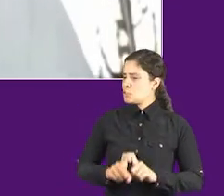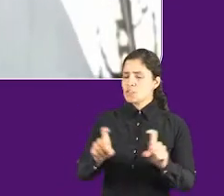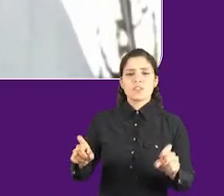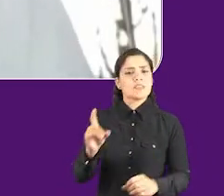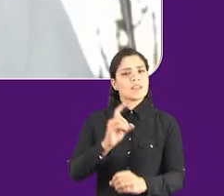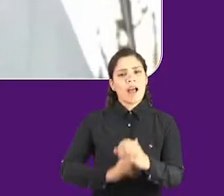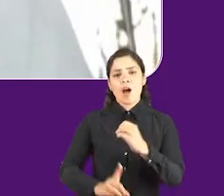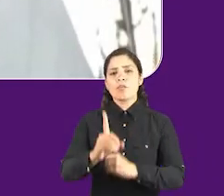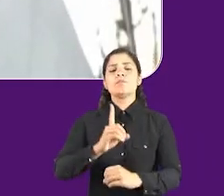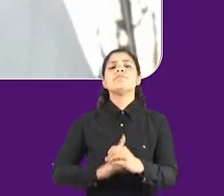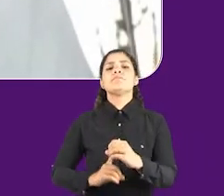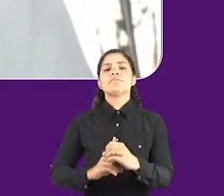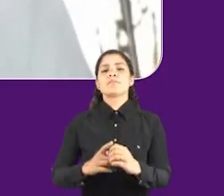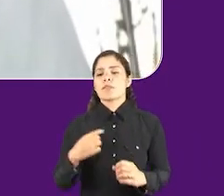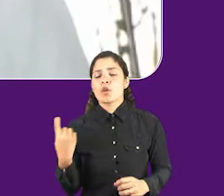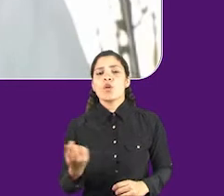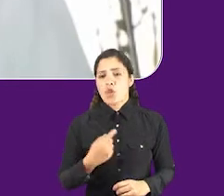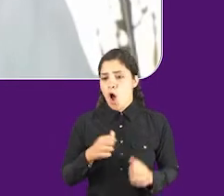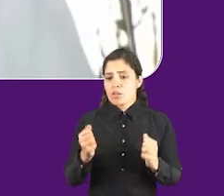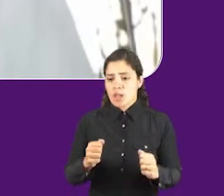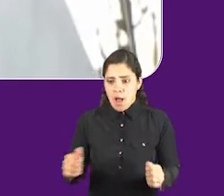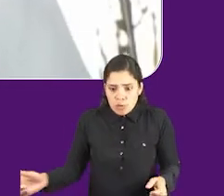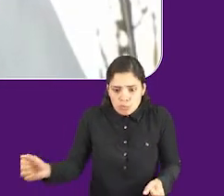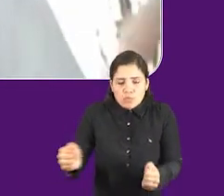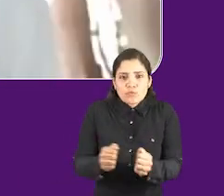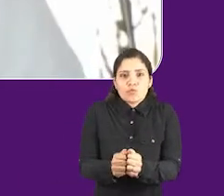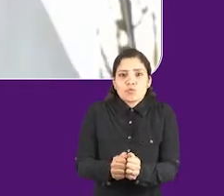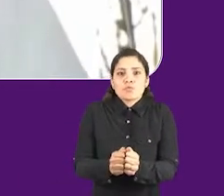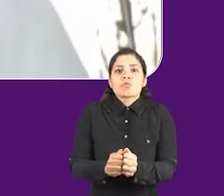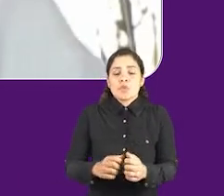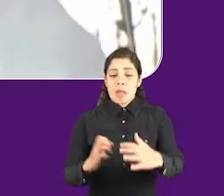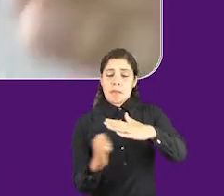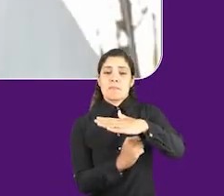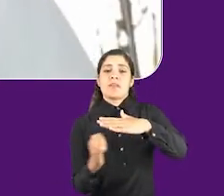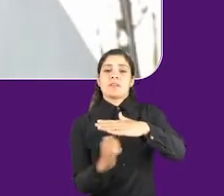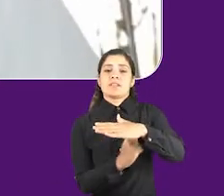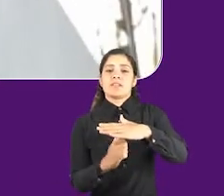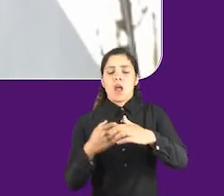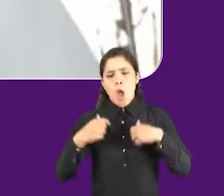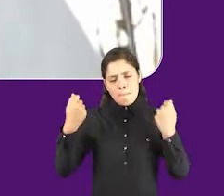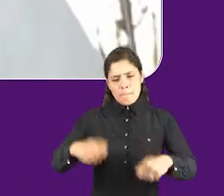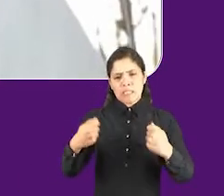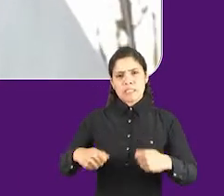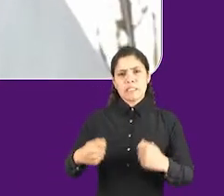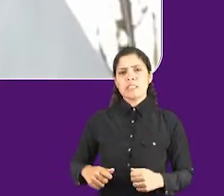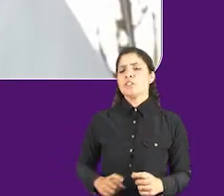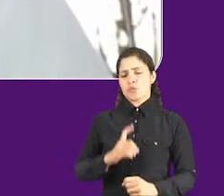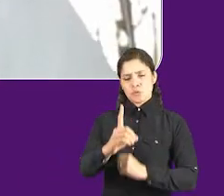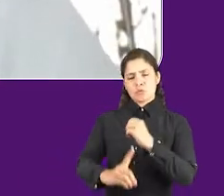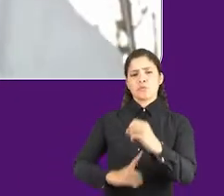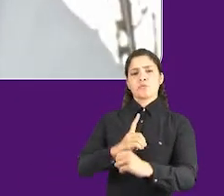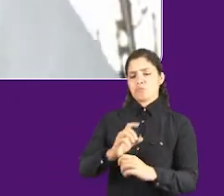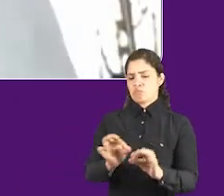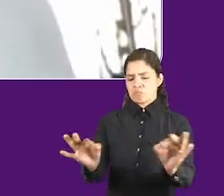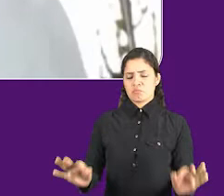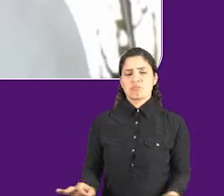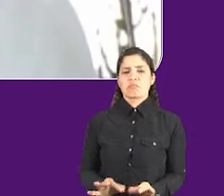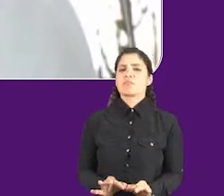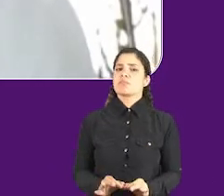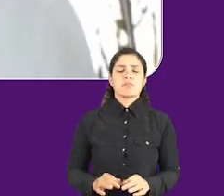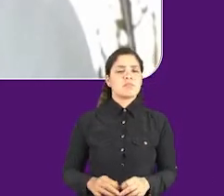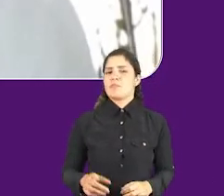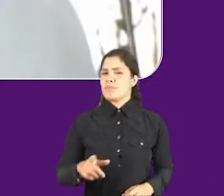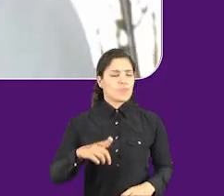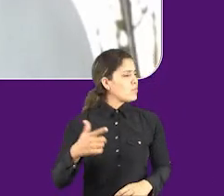uma estratégia digital ou digitar a fazer a parte do Nunca negócio uma empresa que a gente fala e o precisa de uma estratégia digital ele já